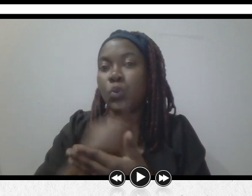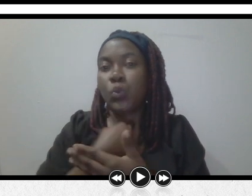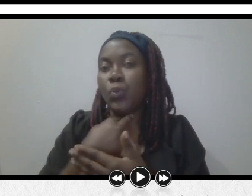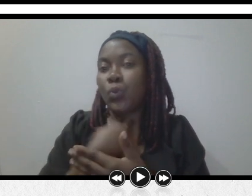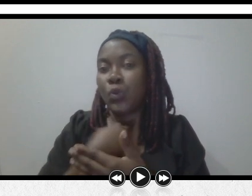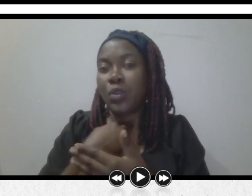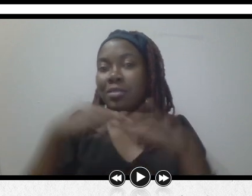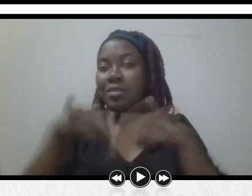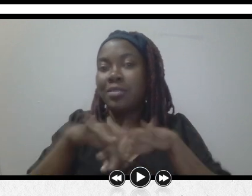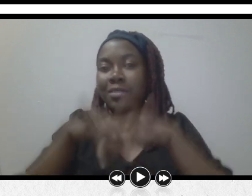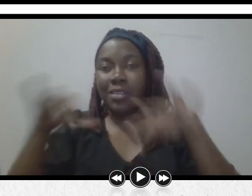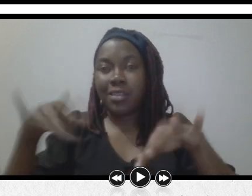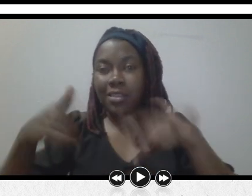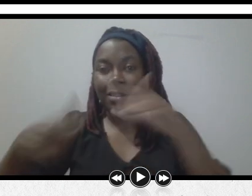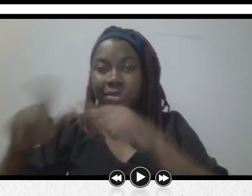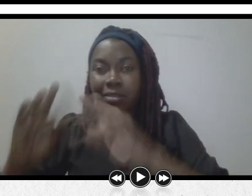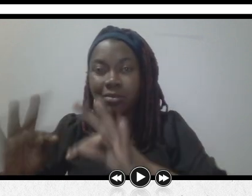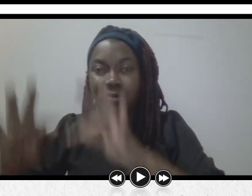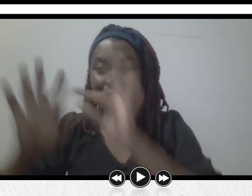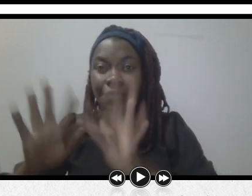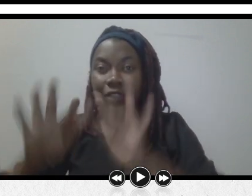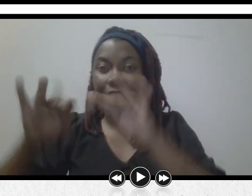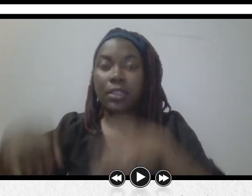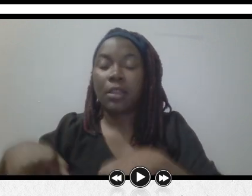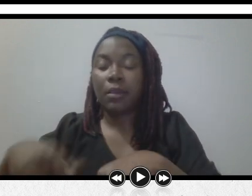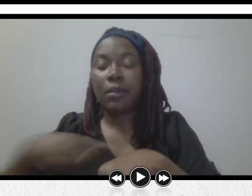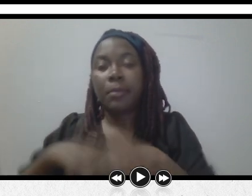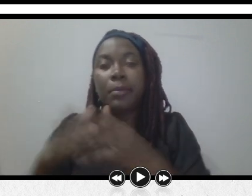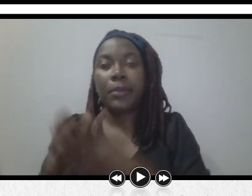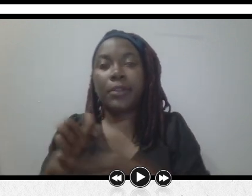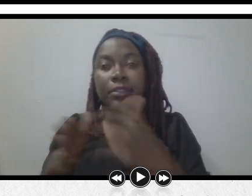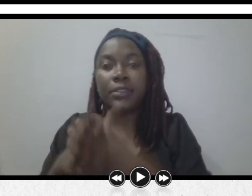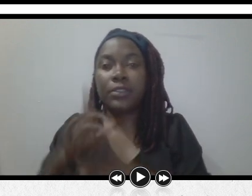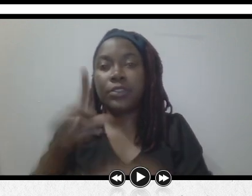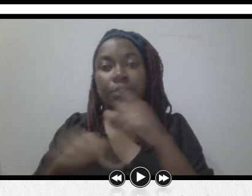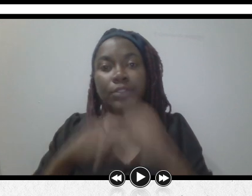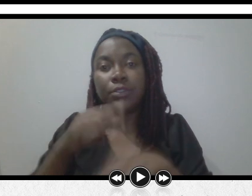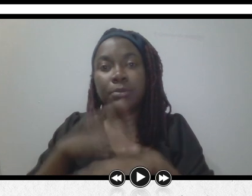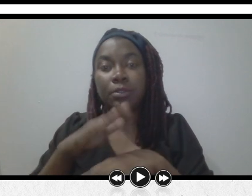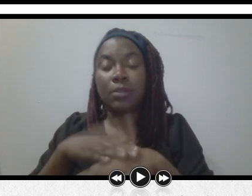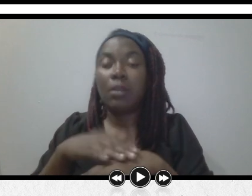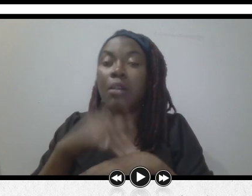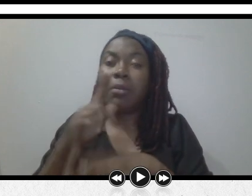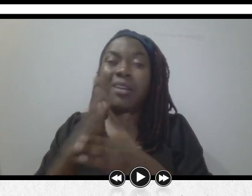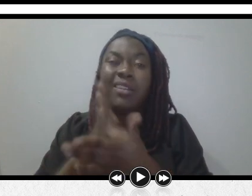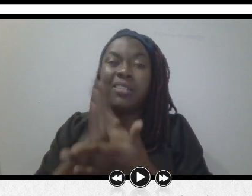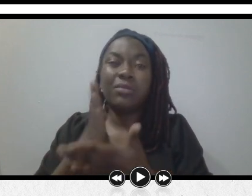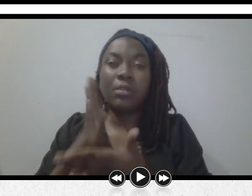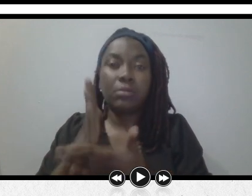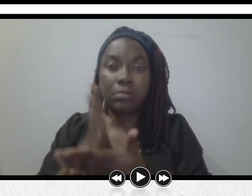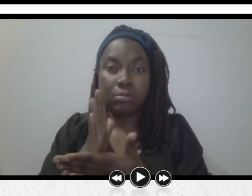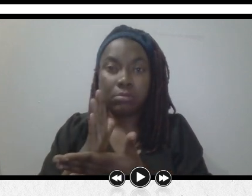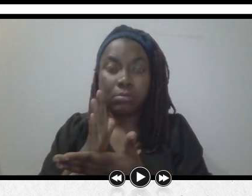questão residual. Os resíduos que não puderam ser separados pelas demais tecnologias, ao final ainda passa por um processo ali de